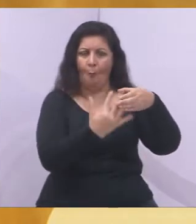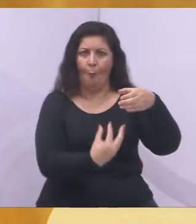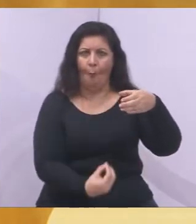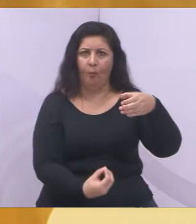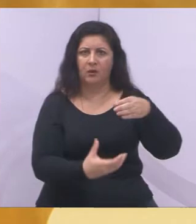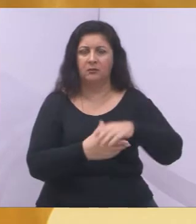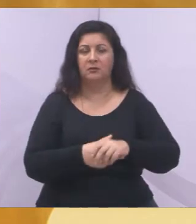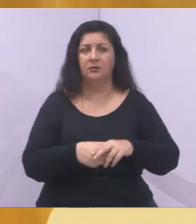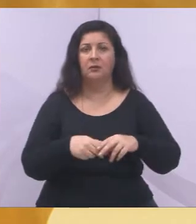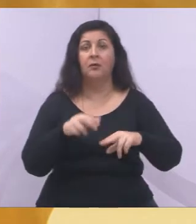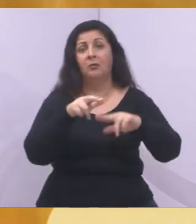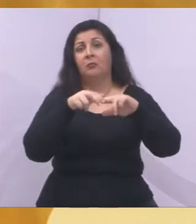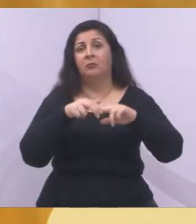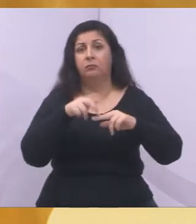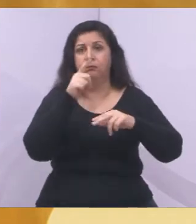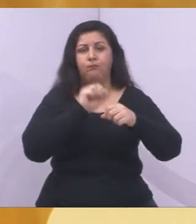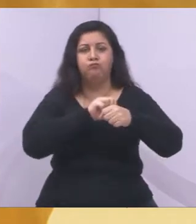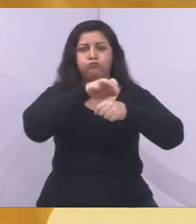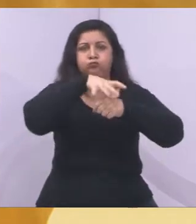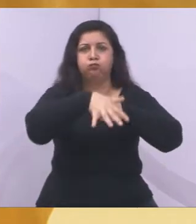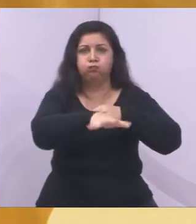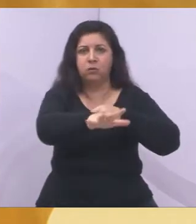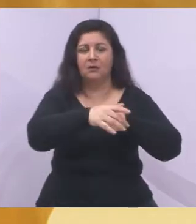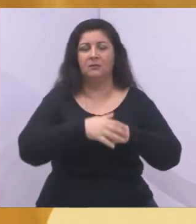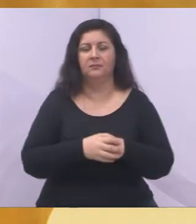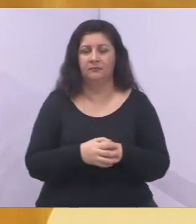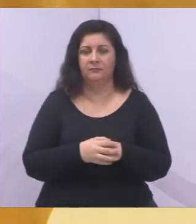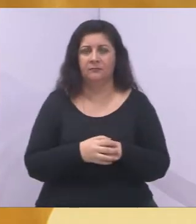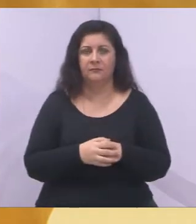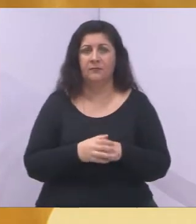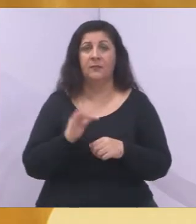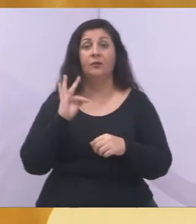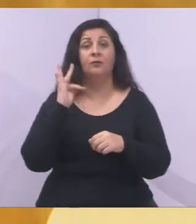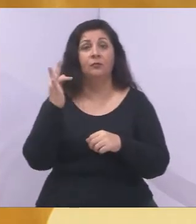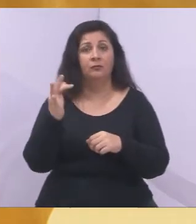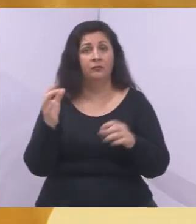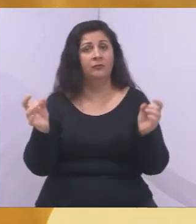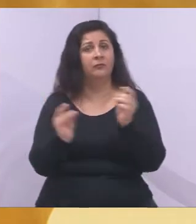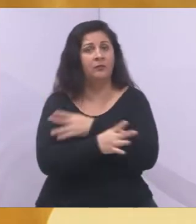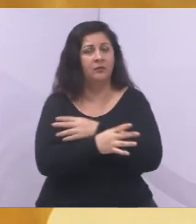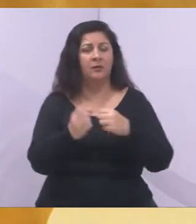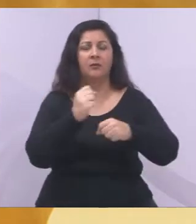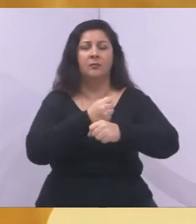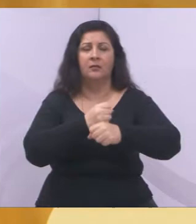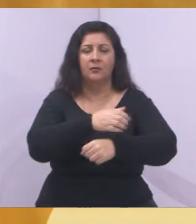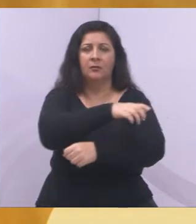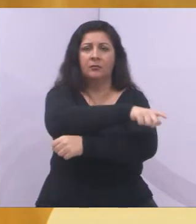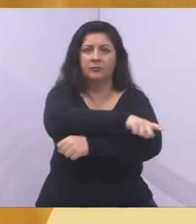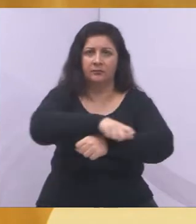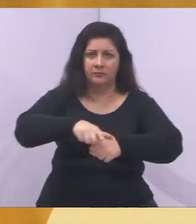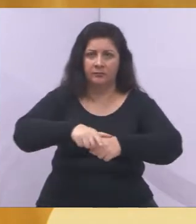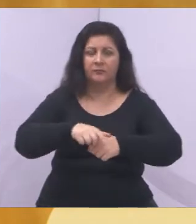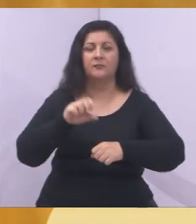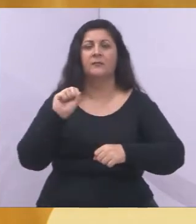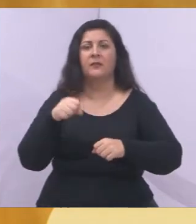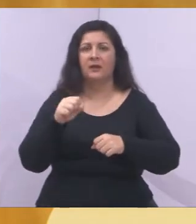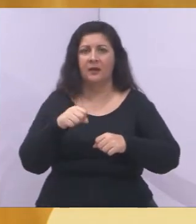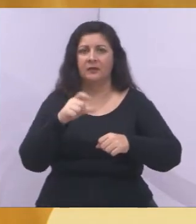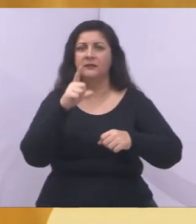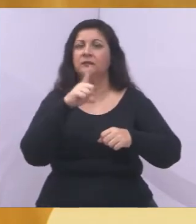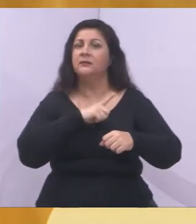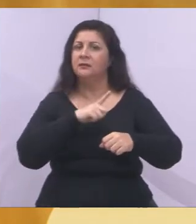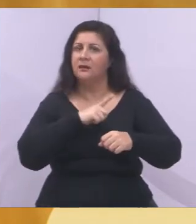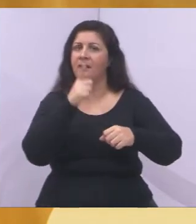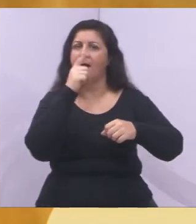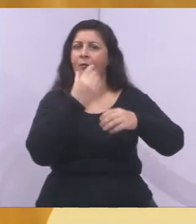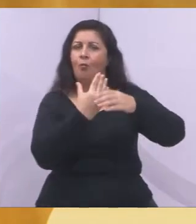Por isso que dá aquele aguaceiro mesmo. Vai ser concluído o resto da obra, do asfalto, e aí sim, com drenagem tudo, e